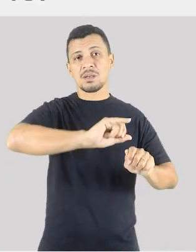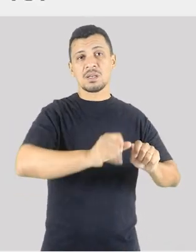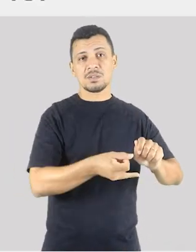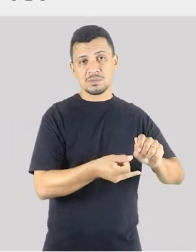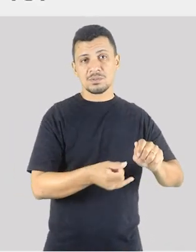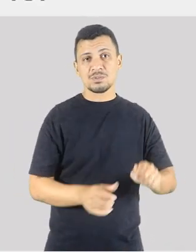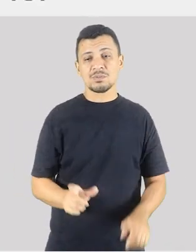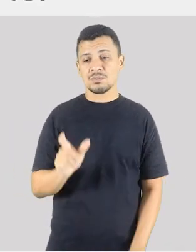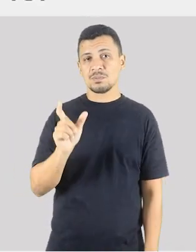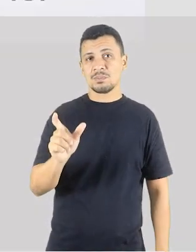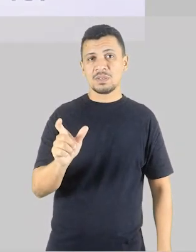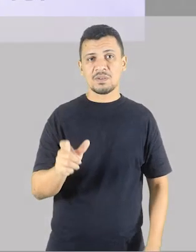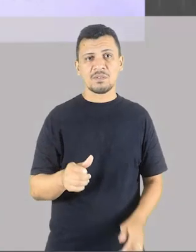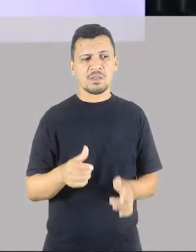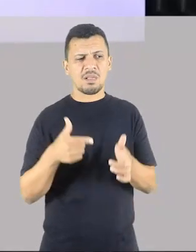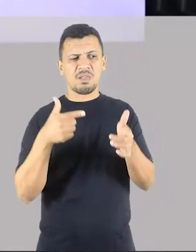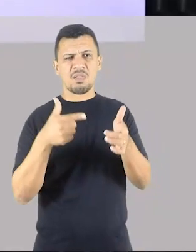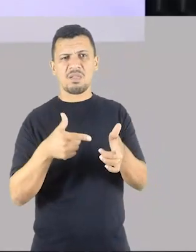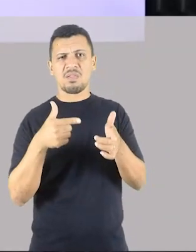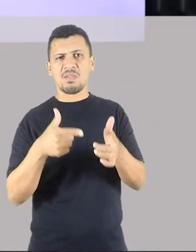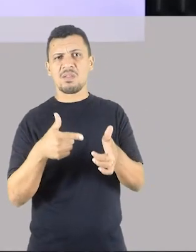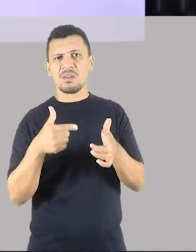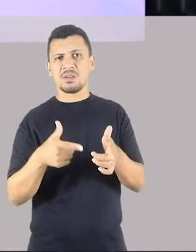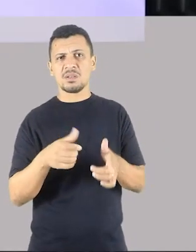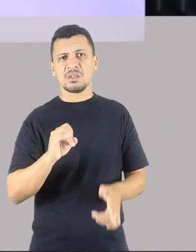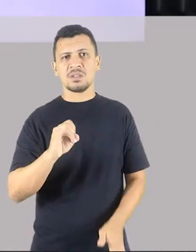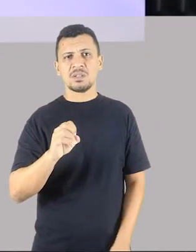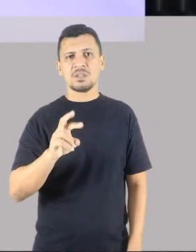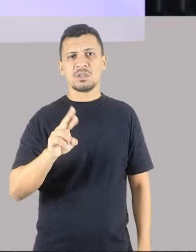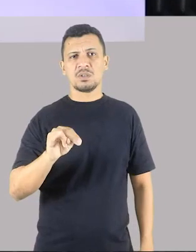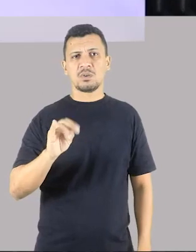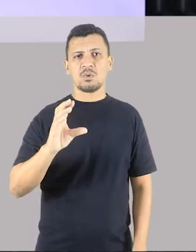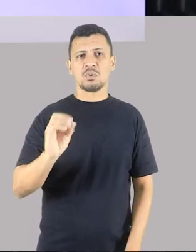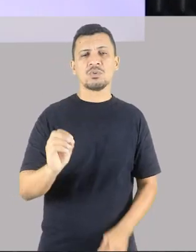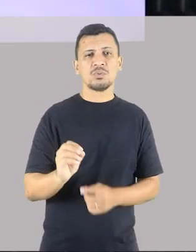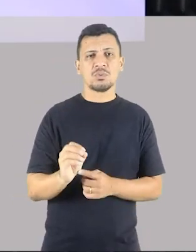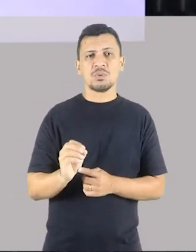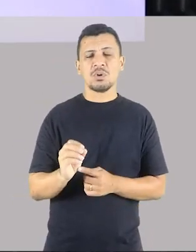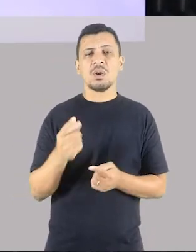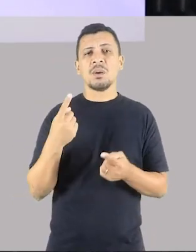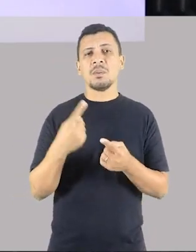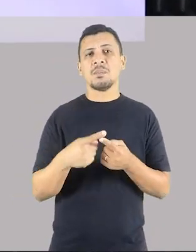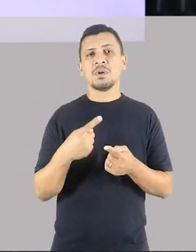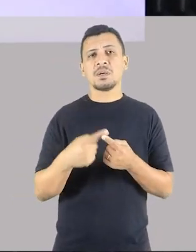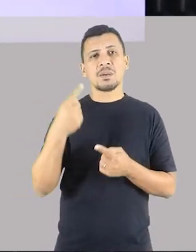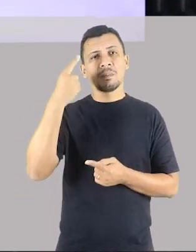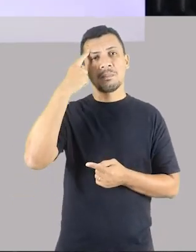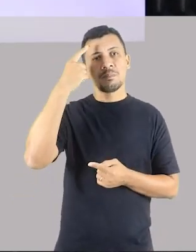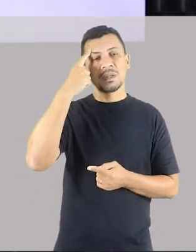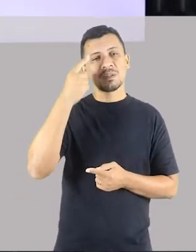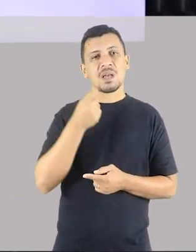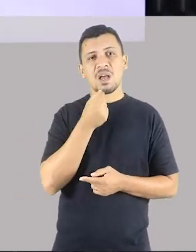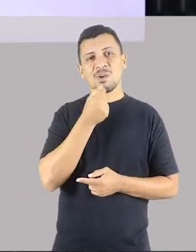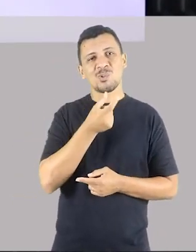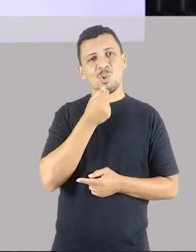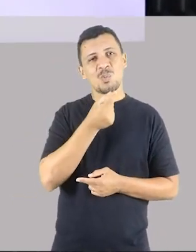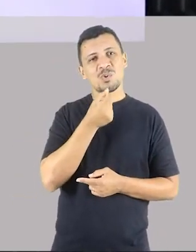irônico, ele é confundido, porque ele é tratado no sentido de cômico,